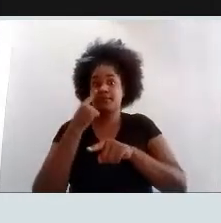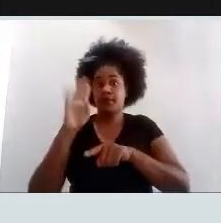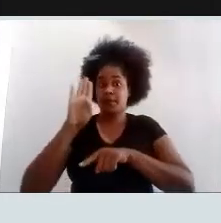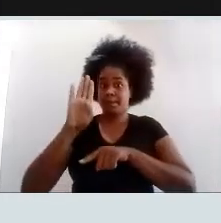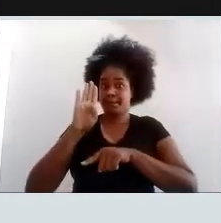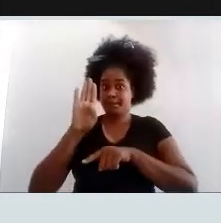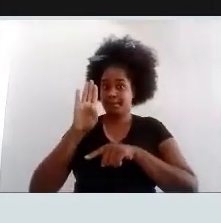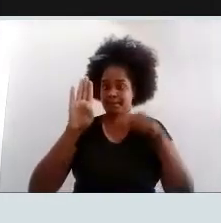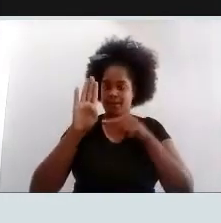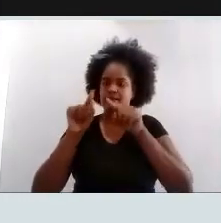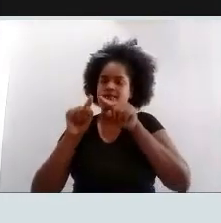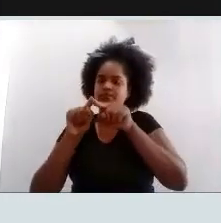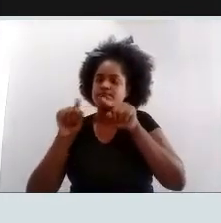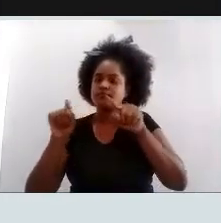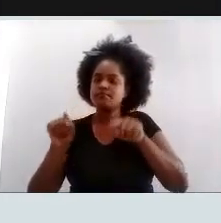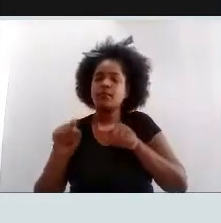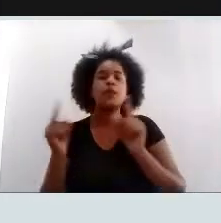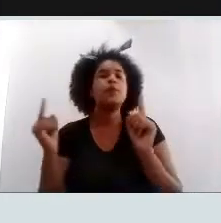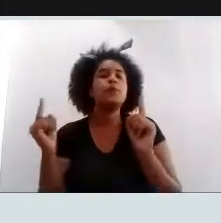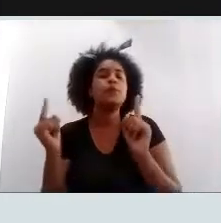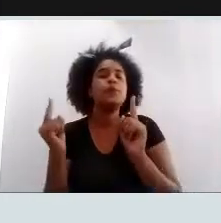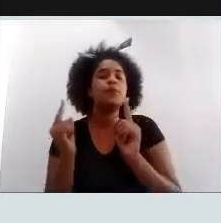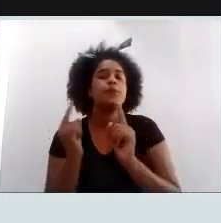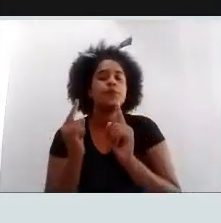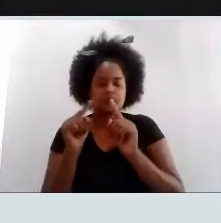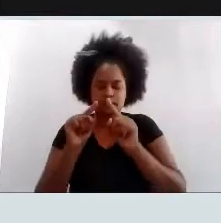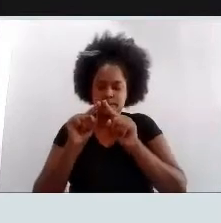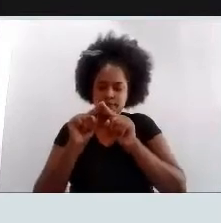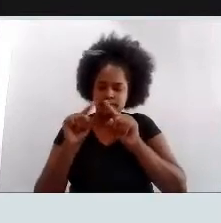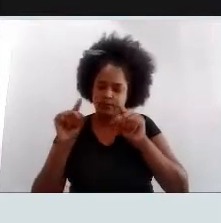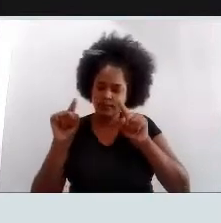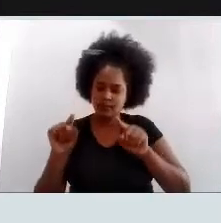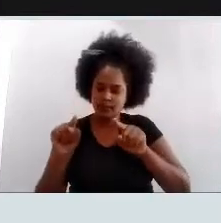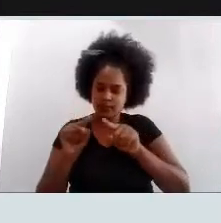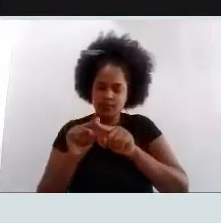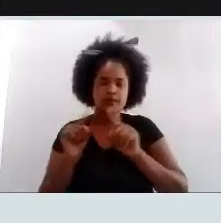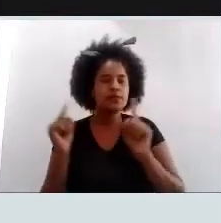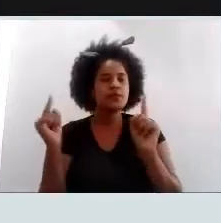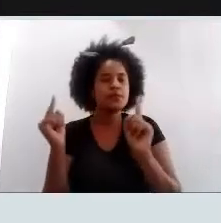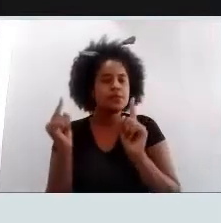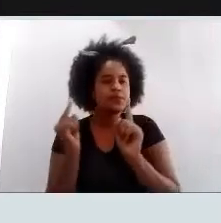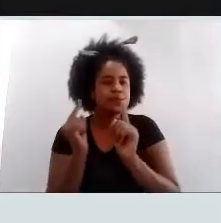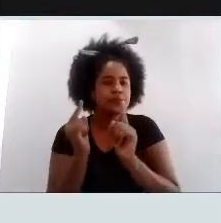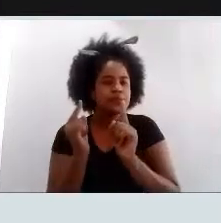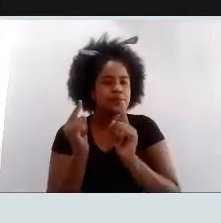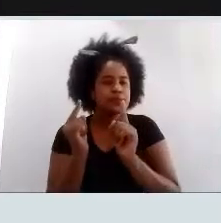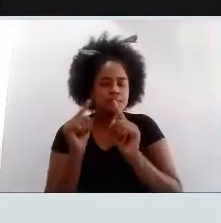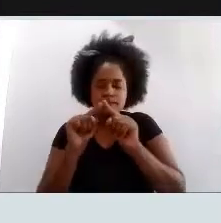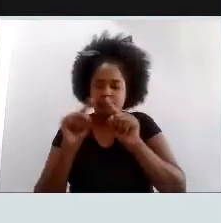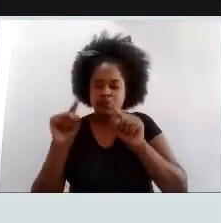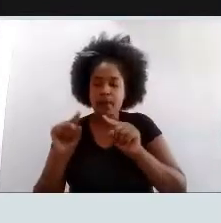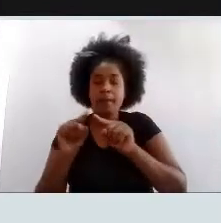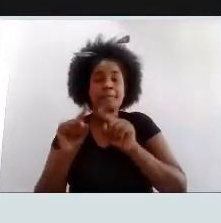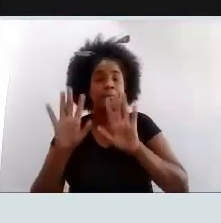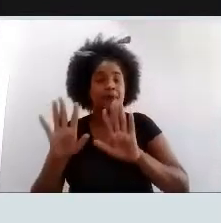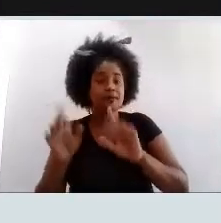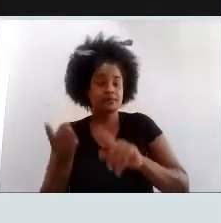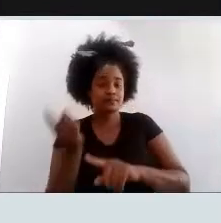a menor, ela é o resultado de uma redução do retângulo A, que é a figura